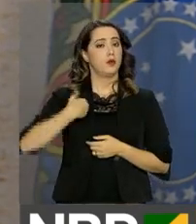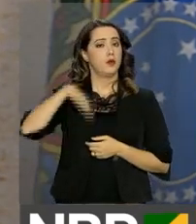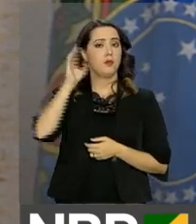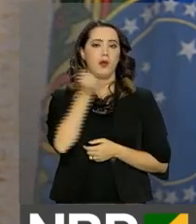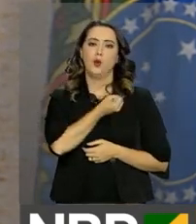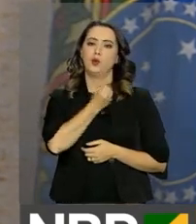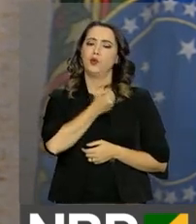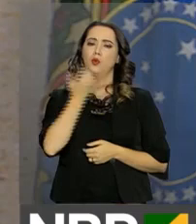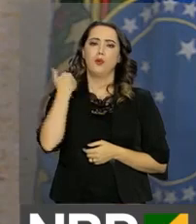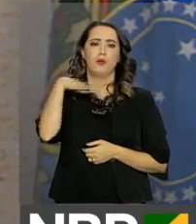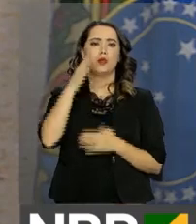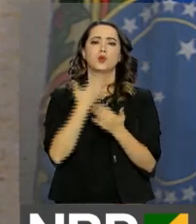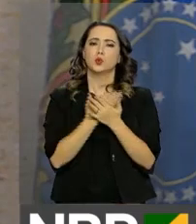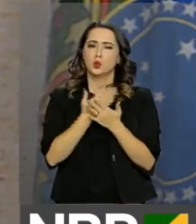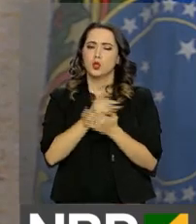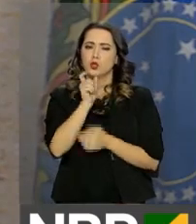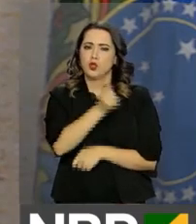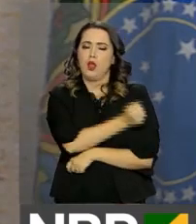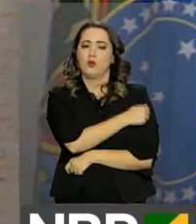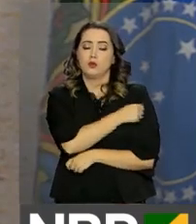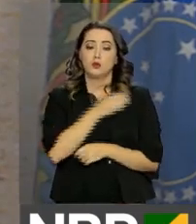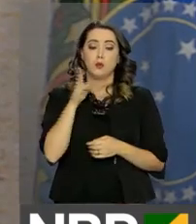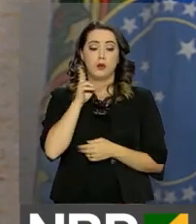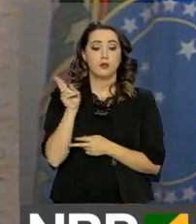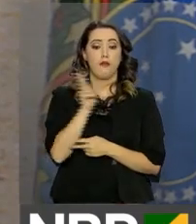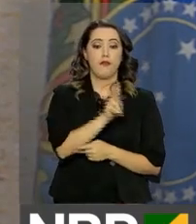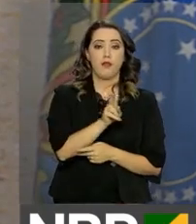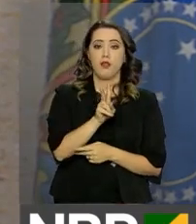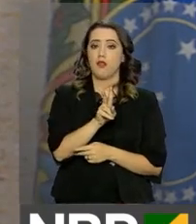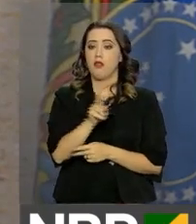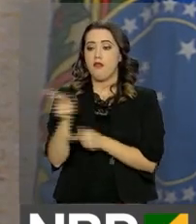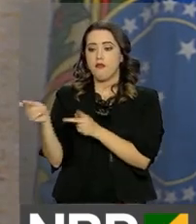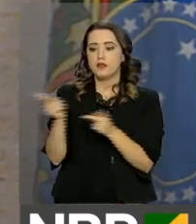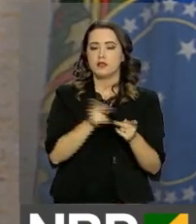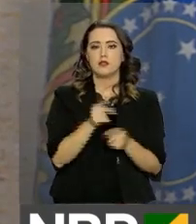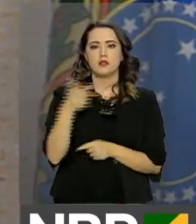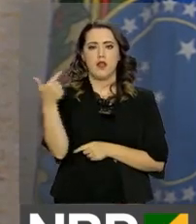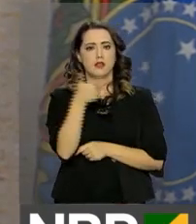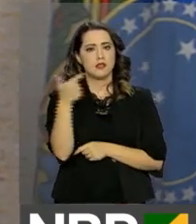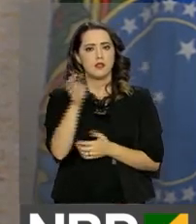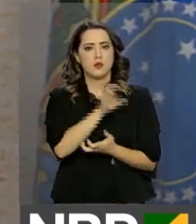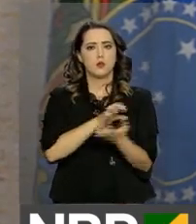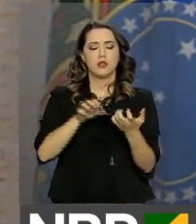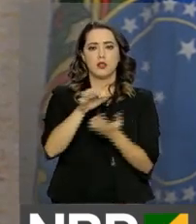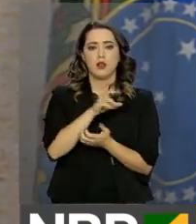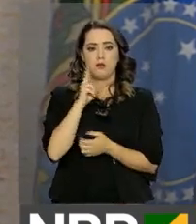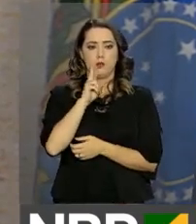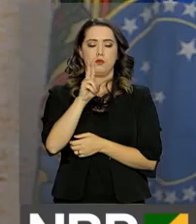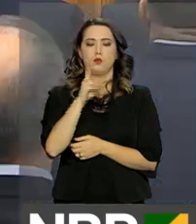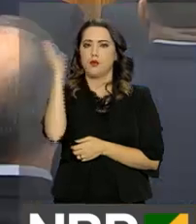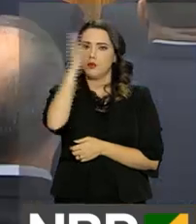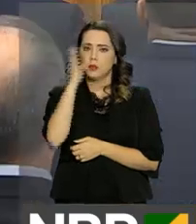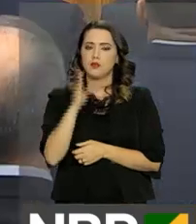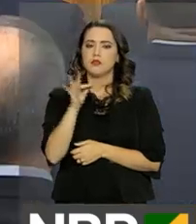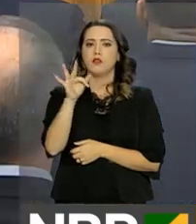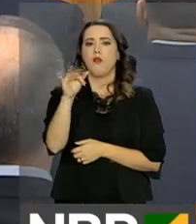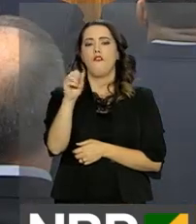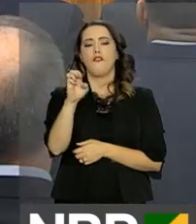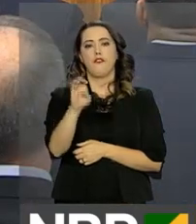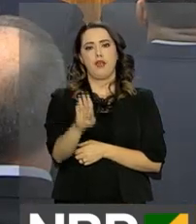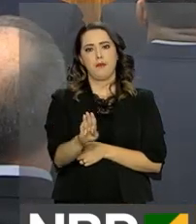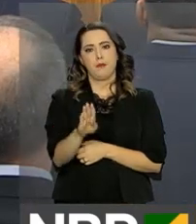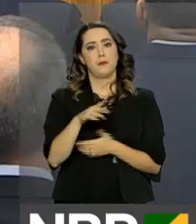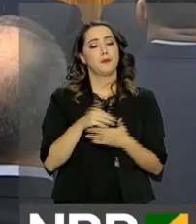possível de estudantes possa visitar a exposição e ver a Segunda Guerra pelos olhos da FEB. Ainda há pouco eu lia